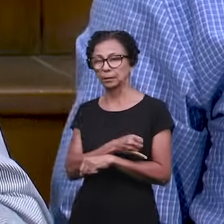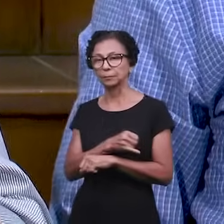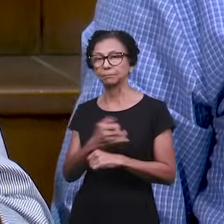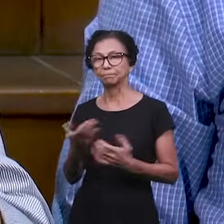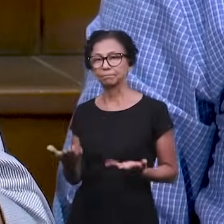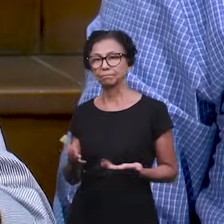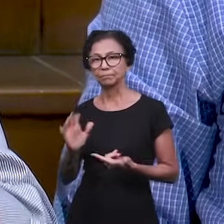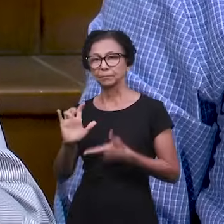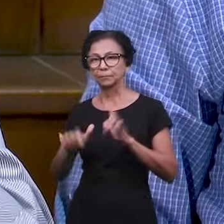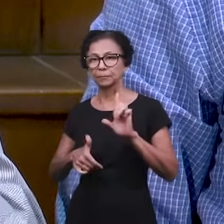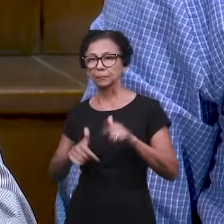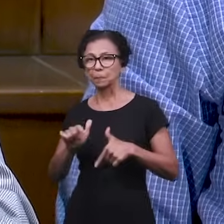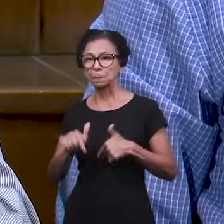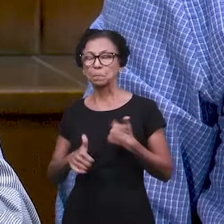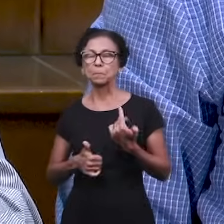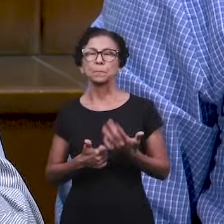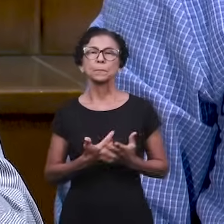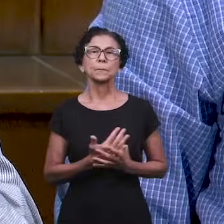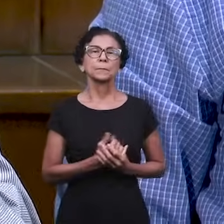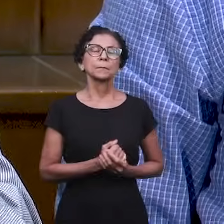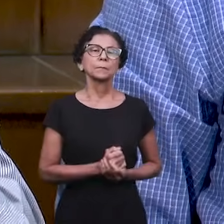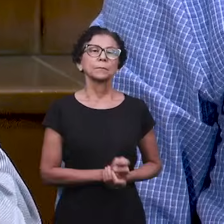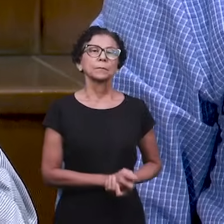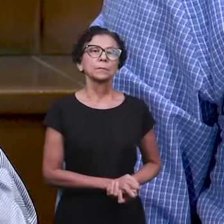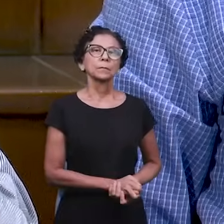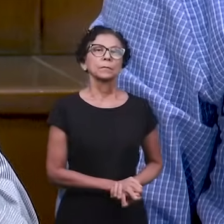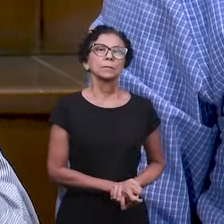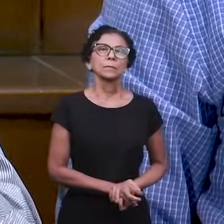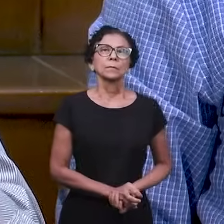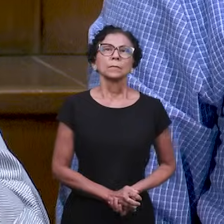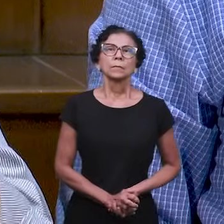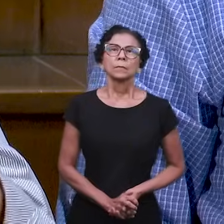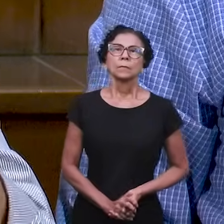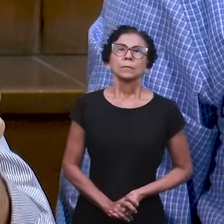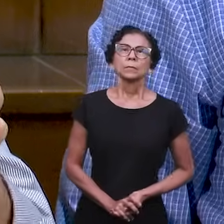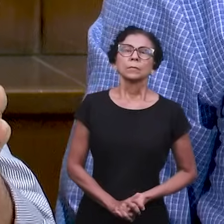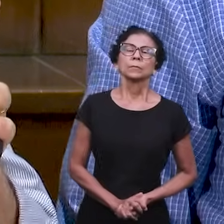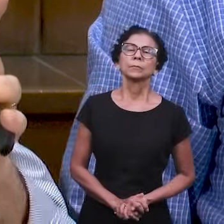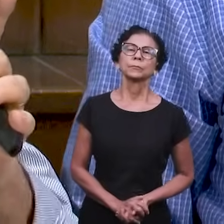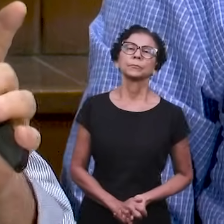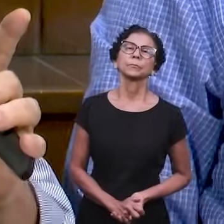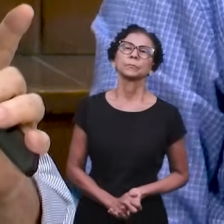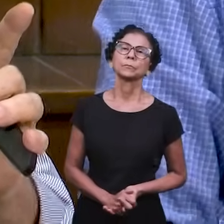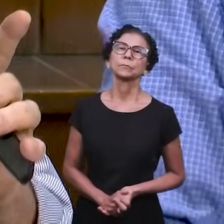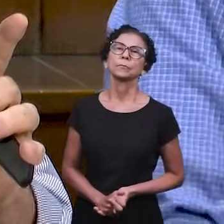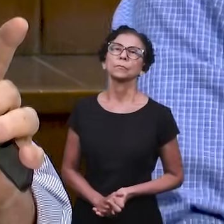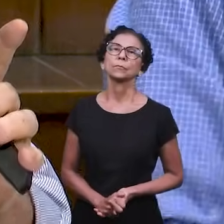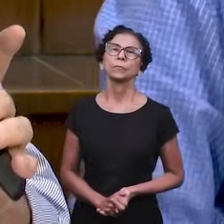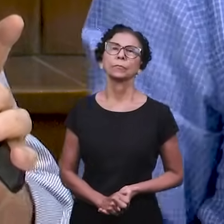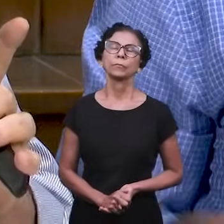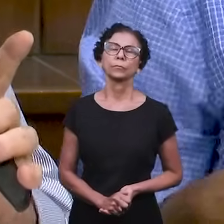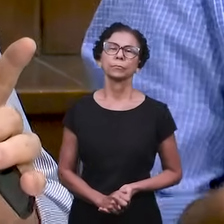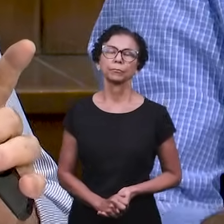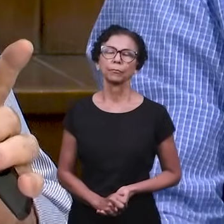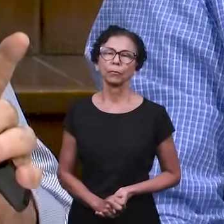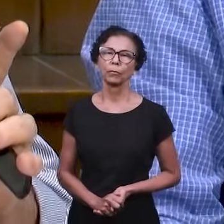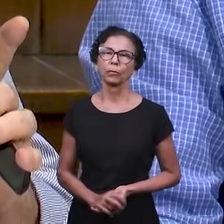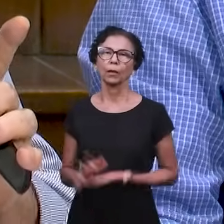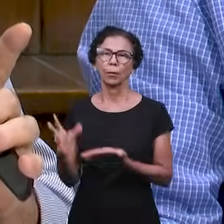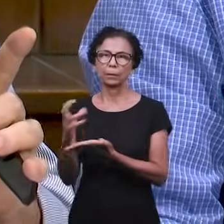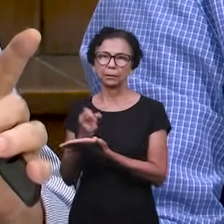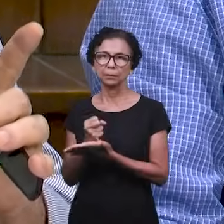diz assim, então agora, o apóstolo Paulo falou sobre a volta de Jesus para a igreja, o